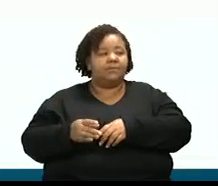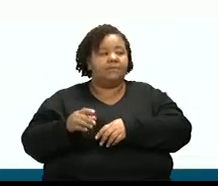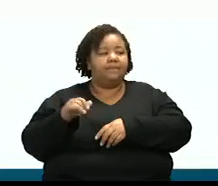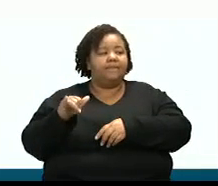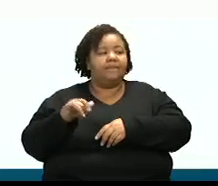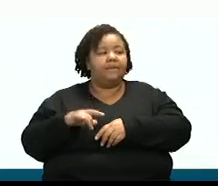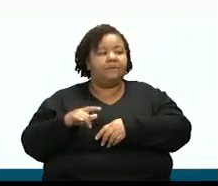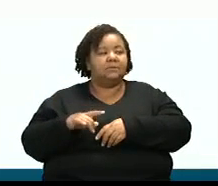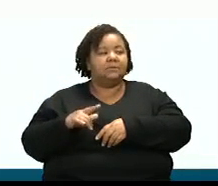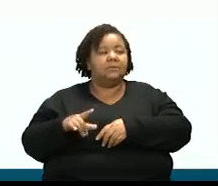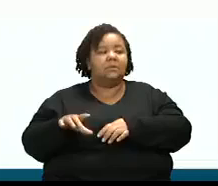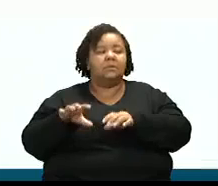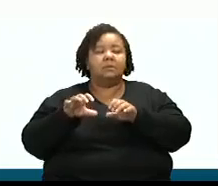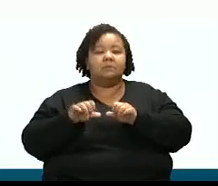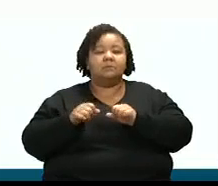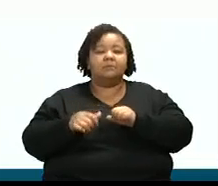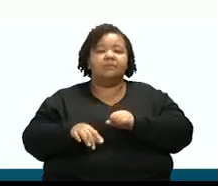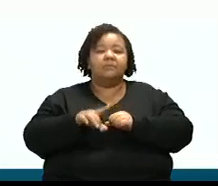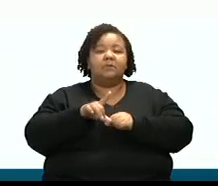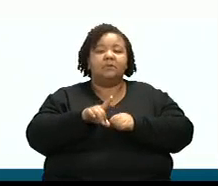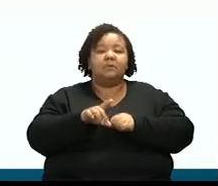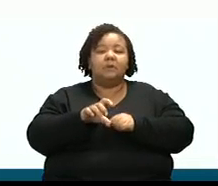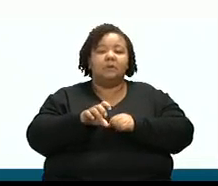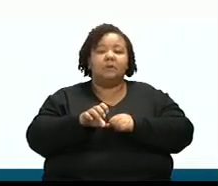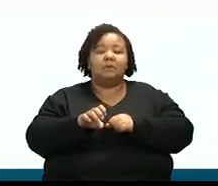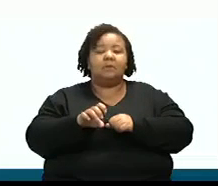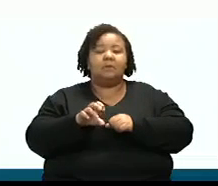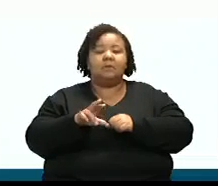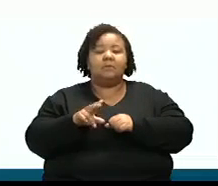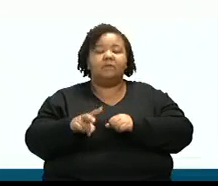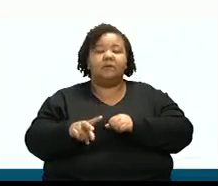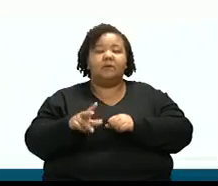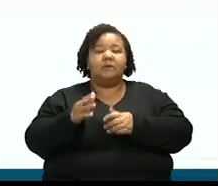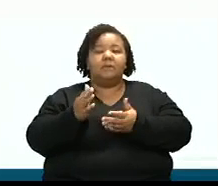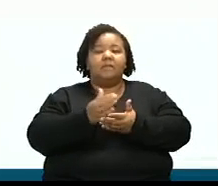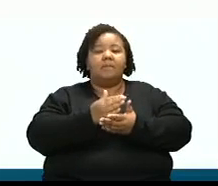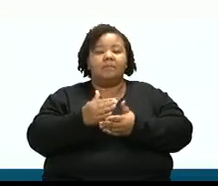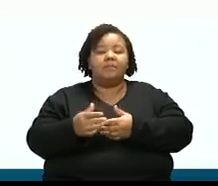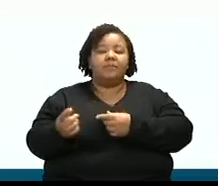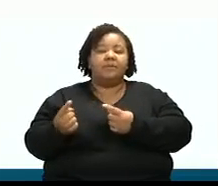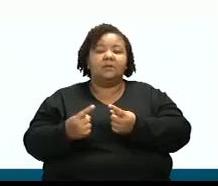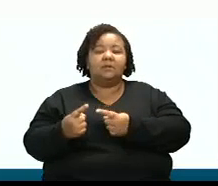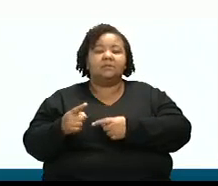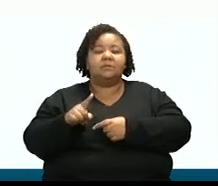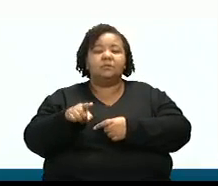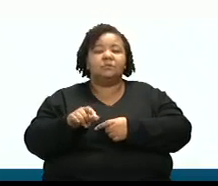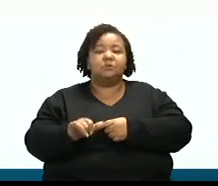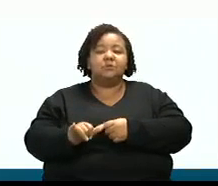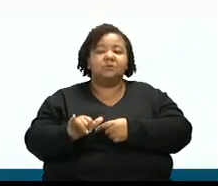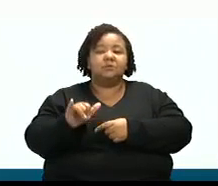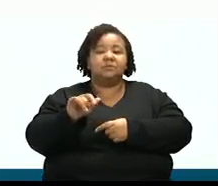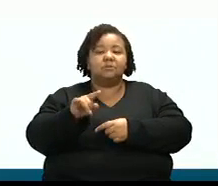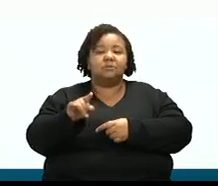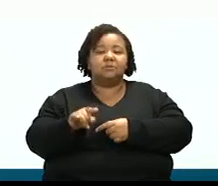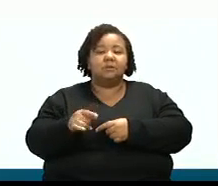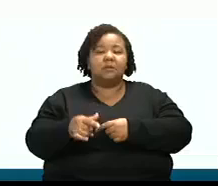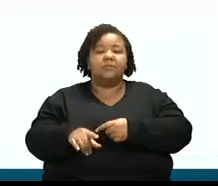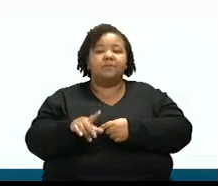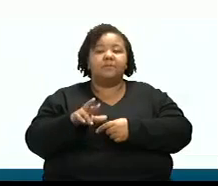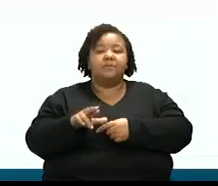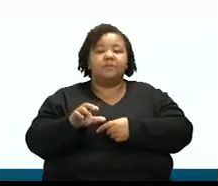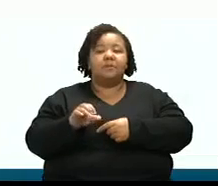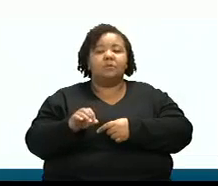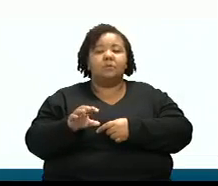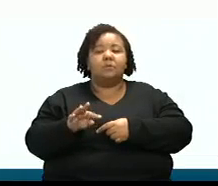elas admitem derivadas parciais em relação a x, y e z, o rotacional do campo vetorial